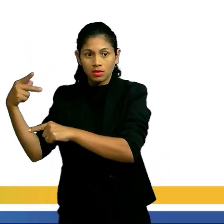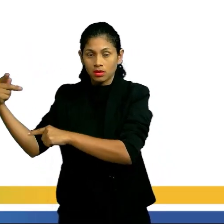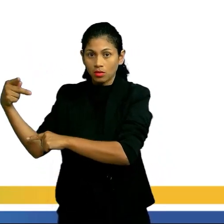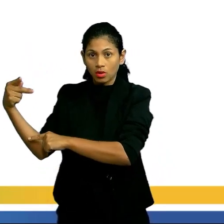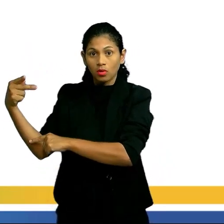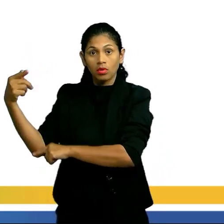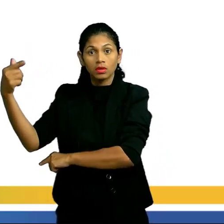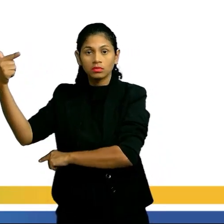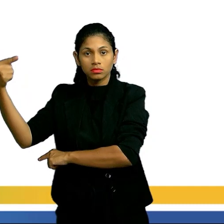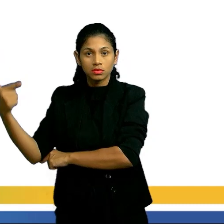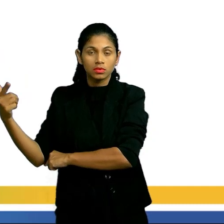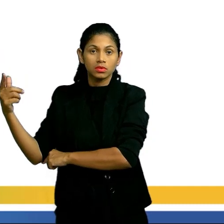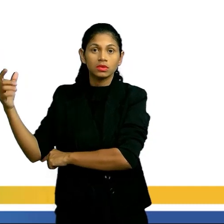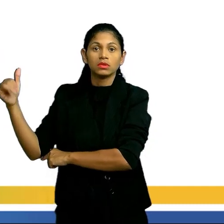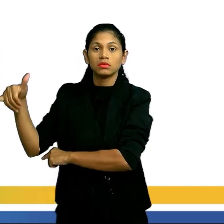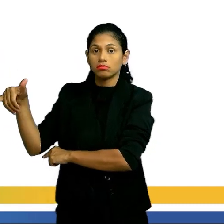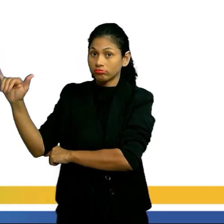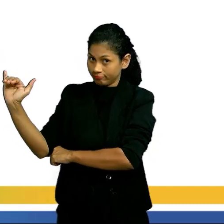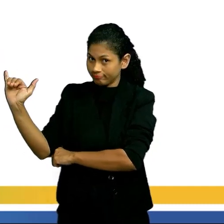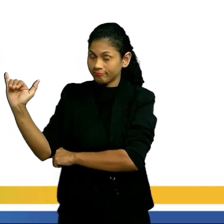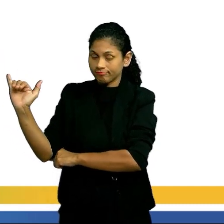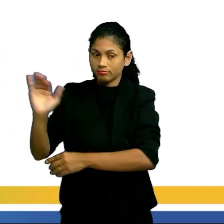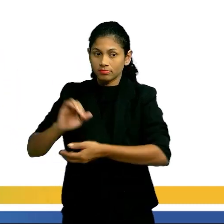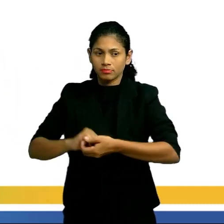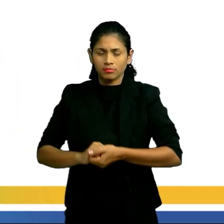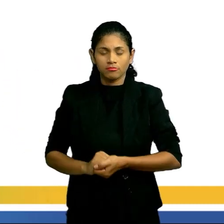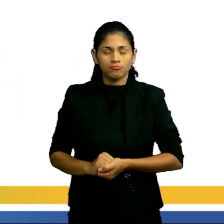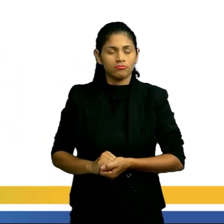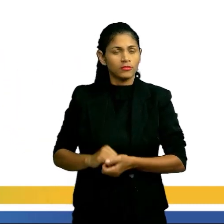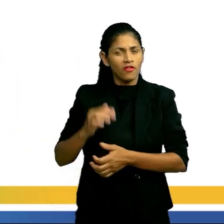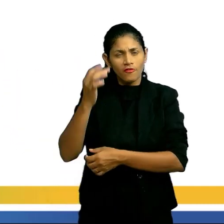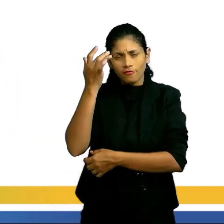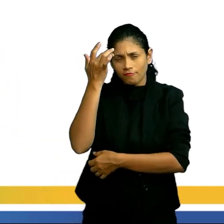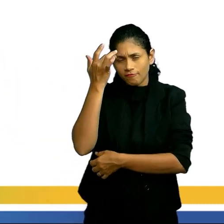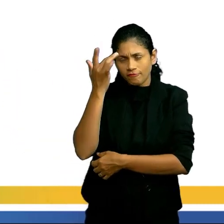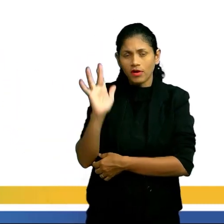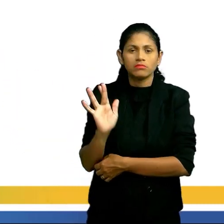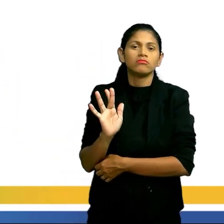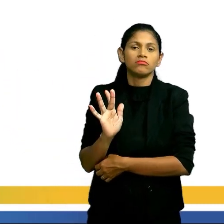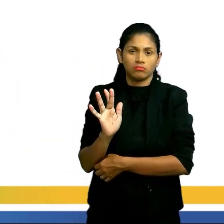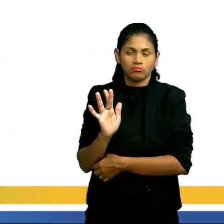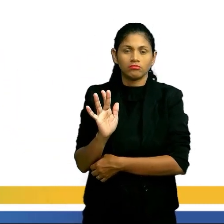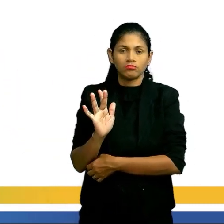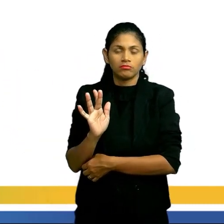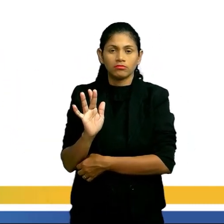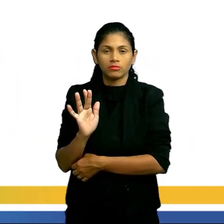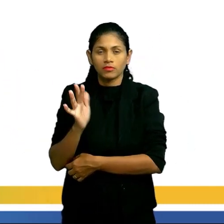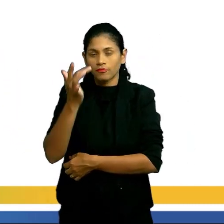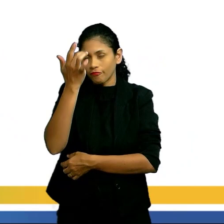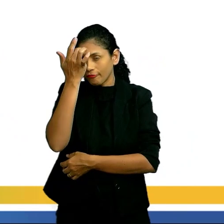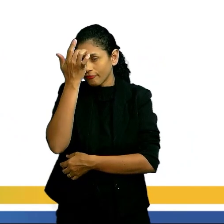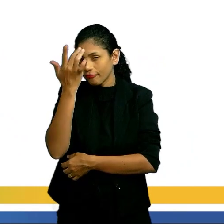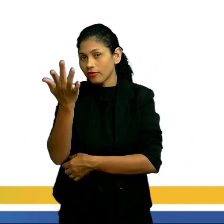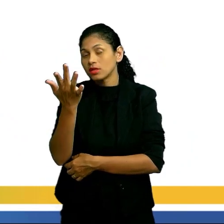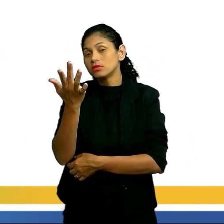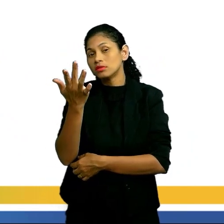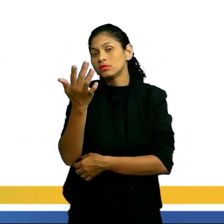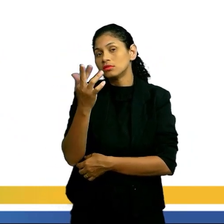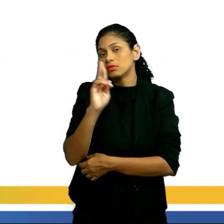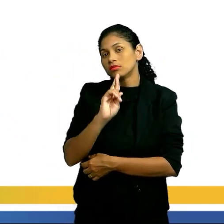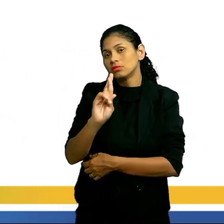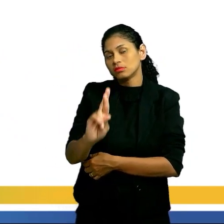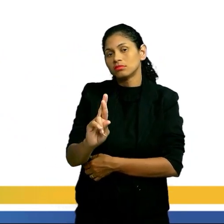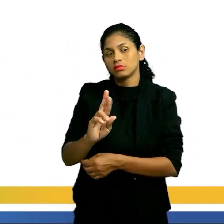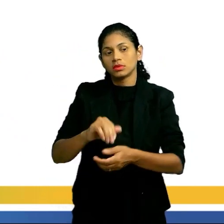Esse sistema de equação é bastante fácil de resolver. Nós vamos isolar o x na segunda equação,